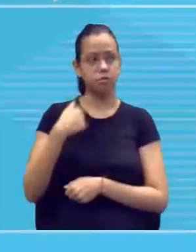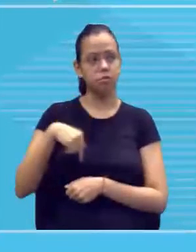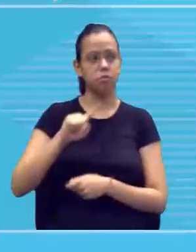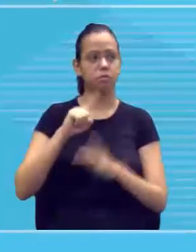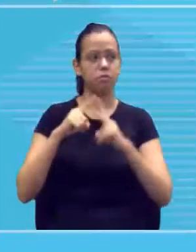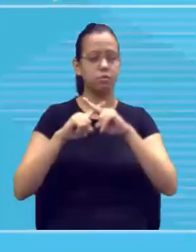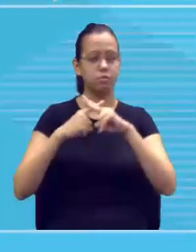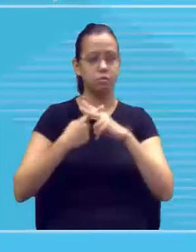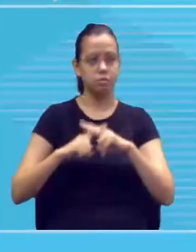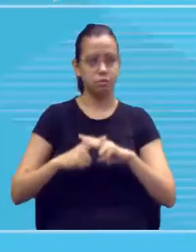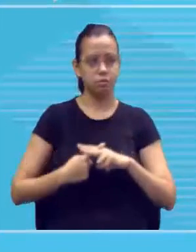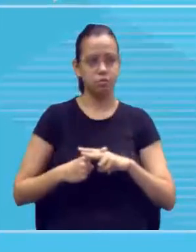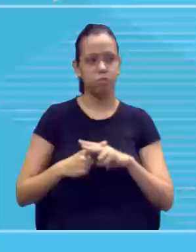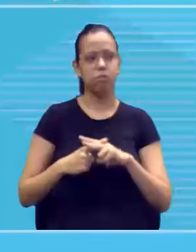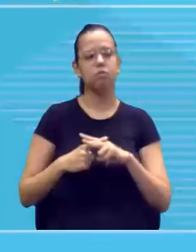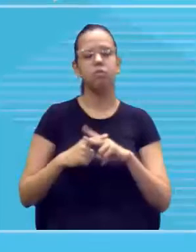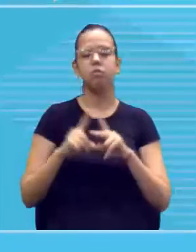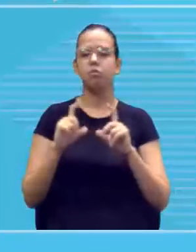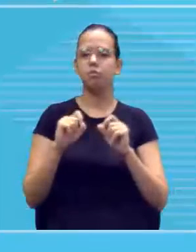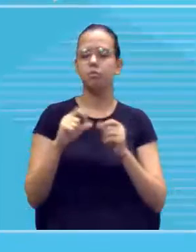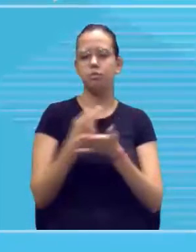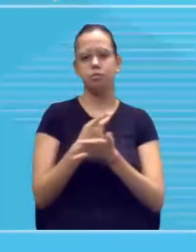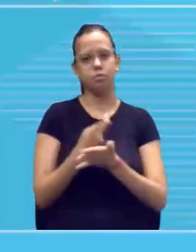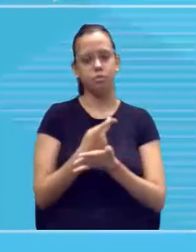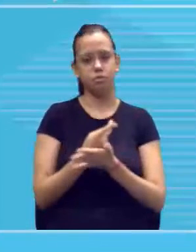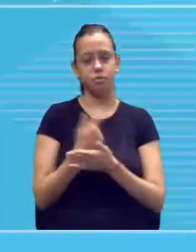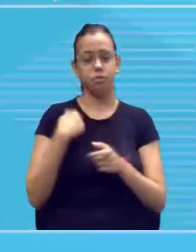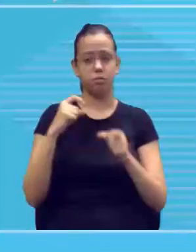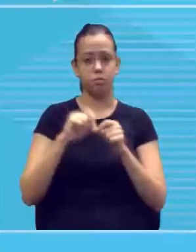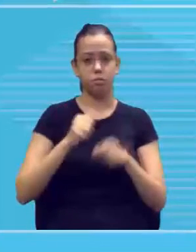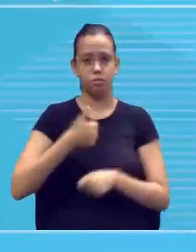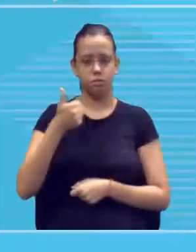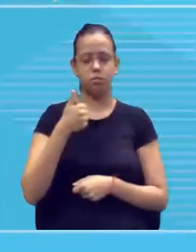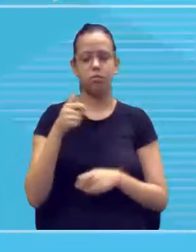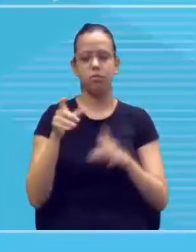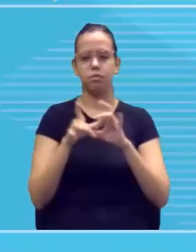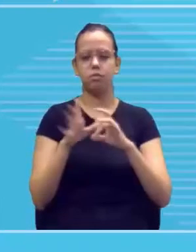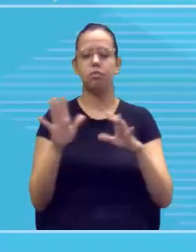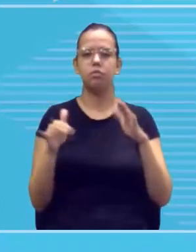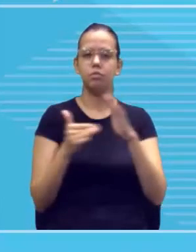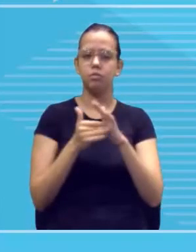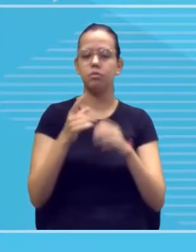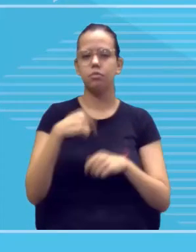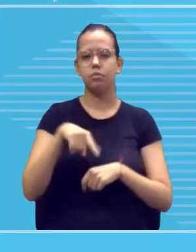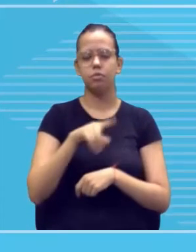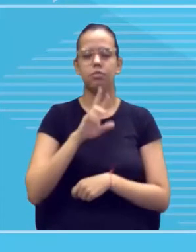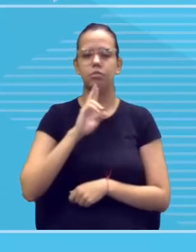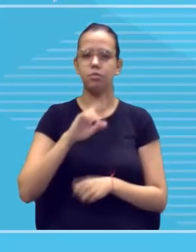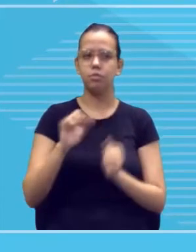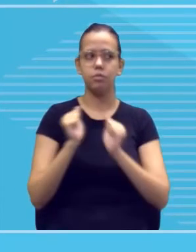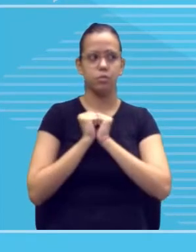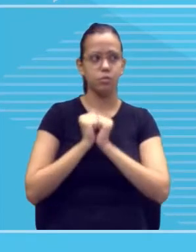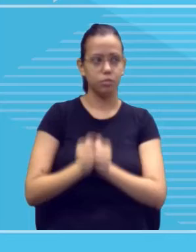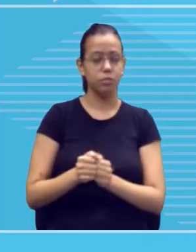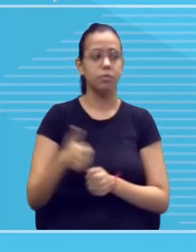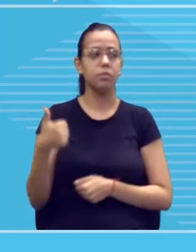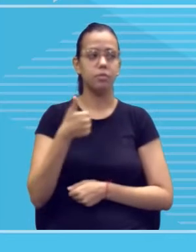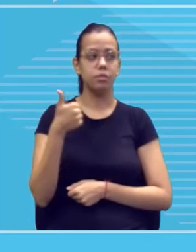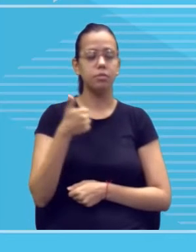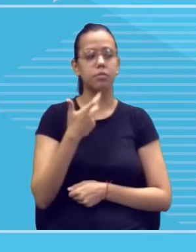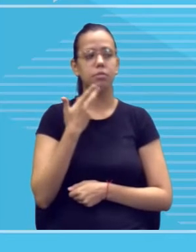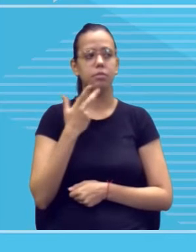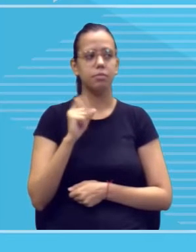correm aquilo que não tiver correto vou fazer a primeira e eu dou um tempinho para vocês responderem juntos olha só a primeira diz